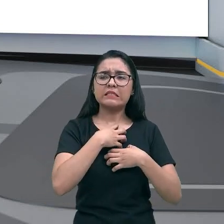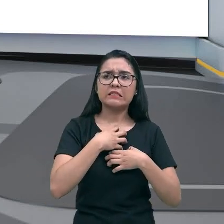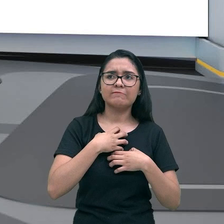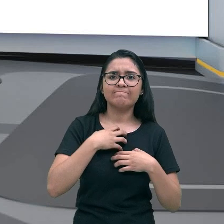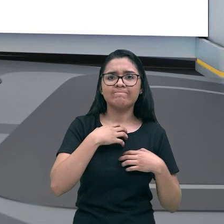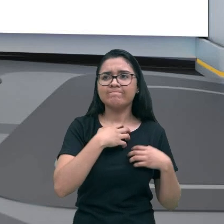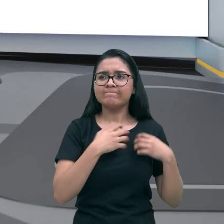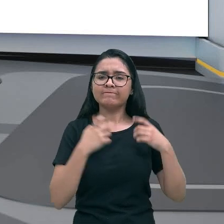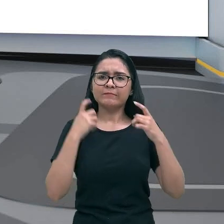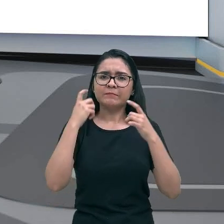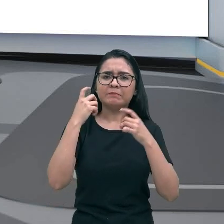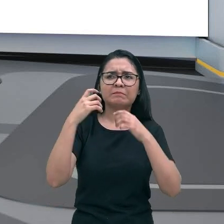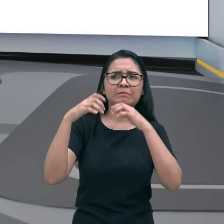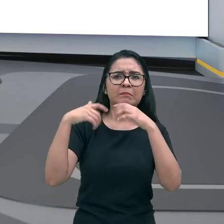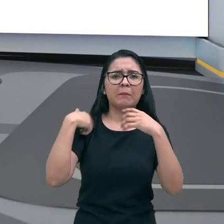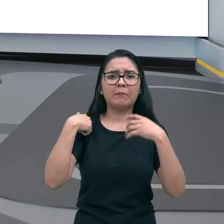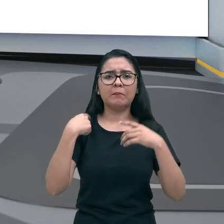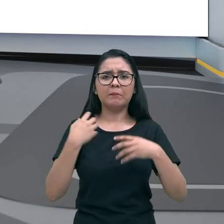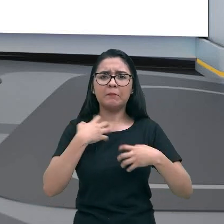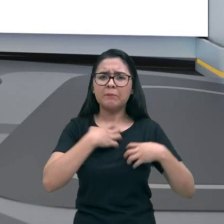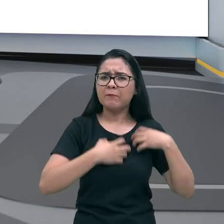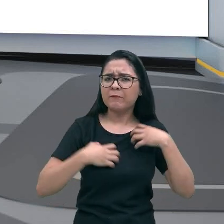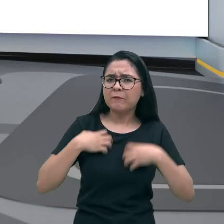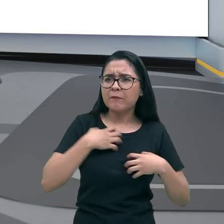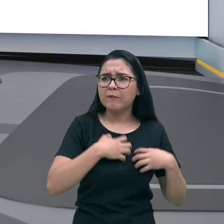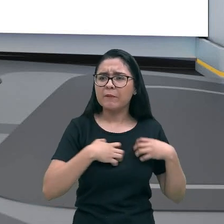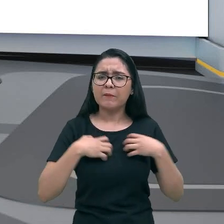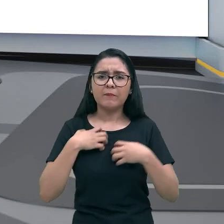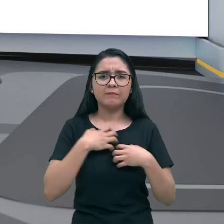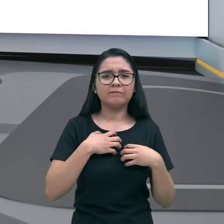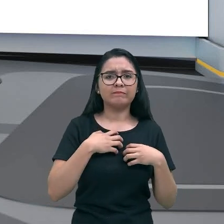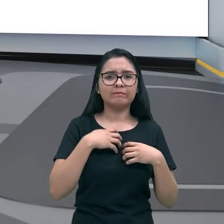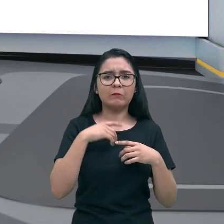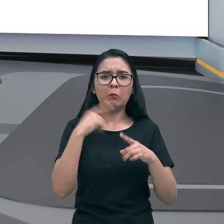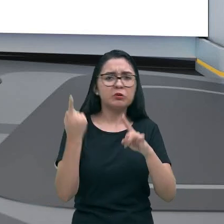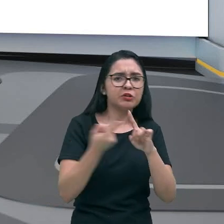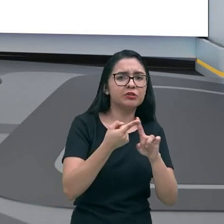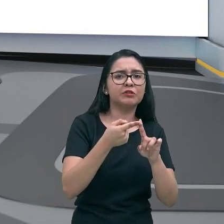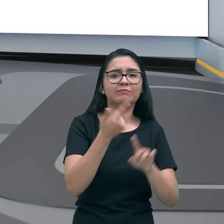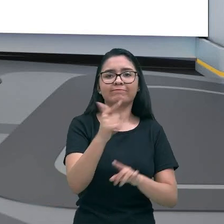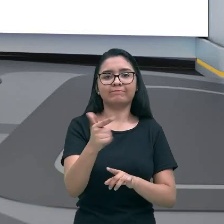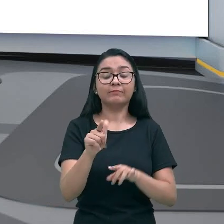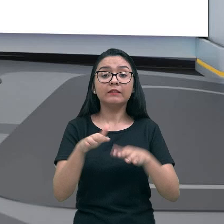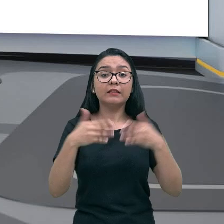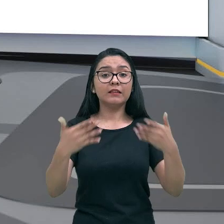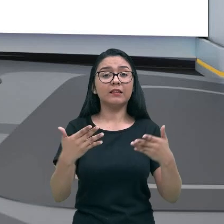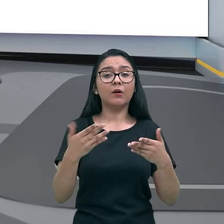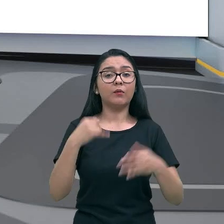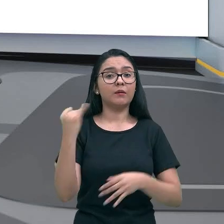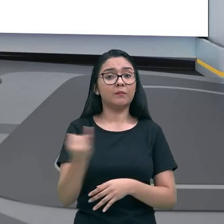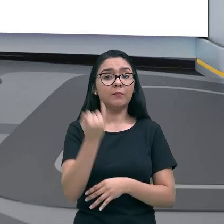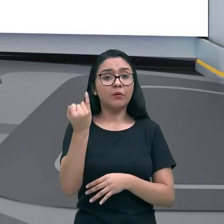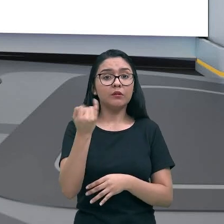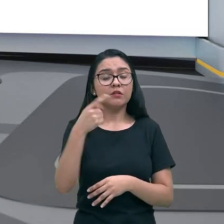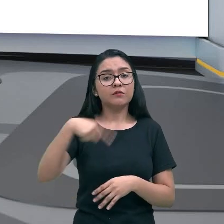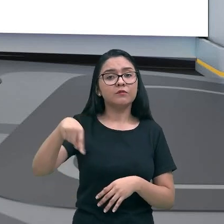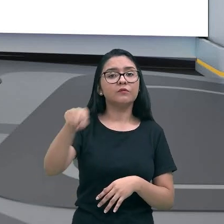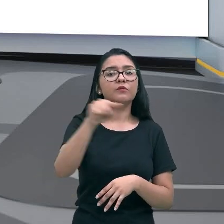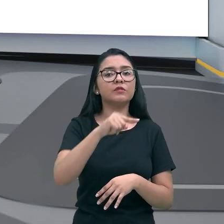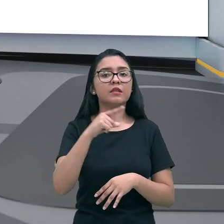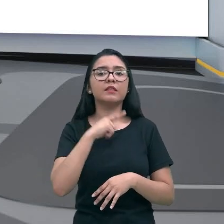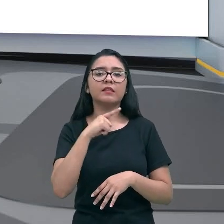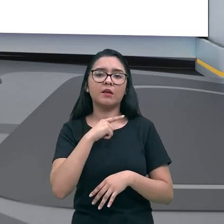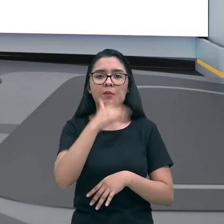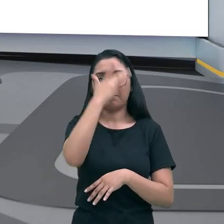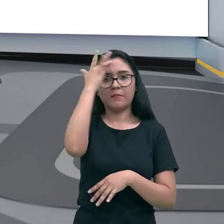confusos, aflitos, perdidos. Então, é muito importante que vocês encontrem pessoas para